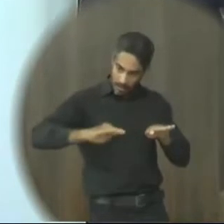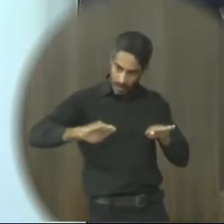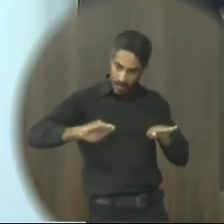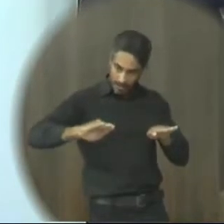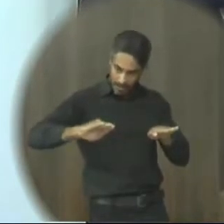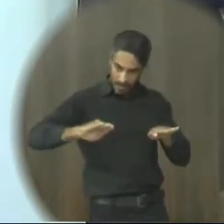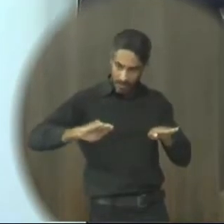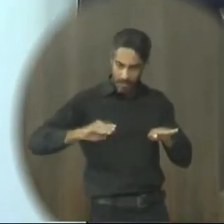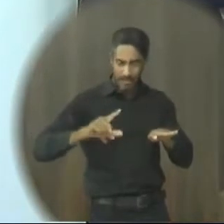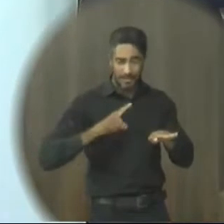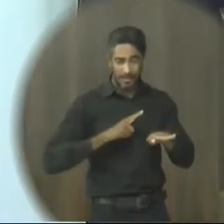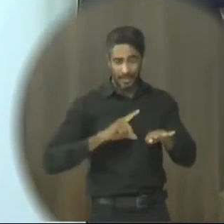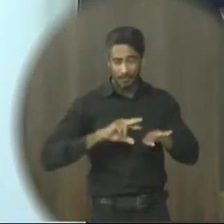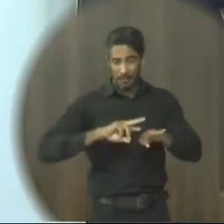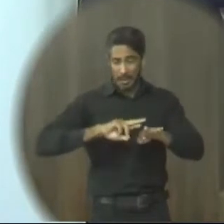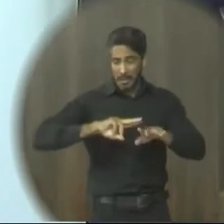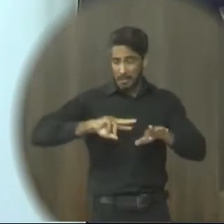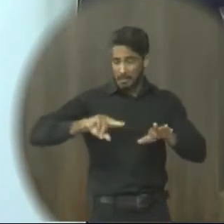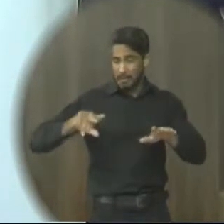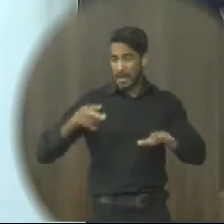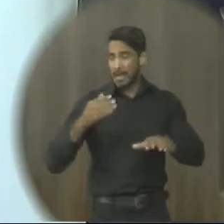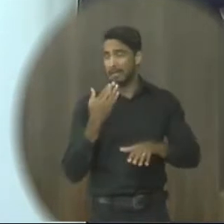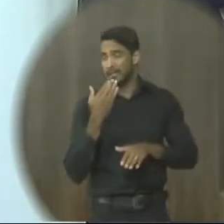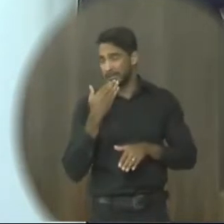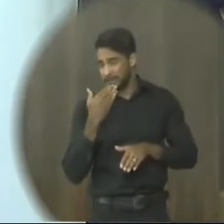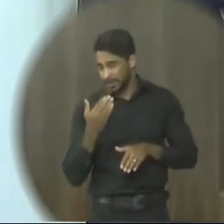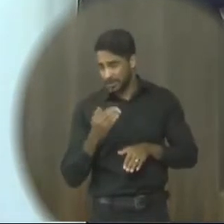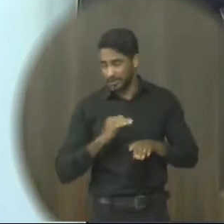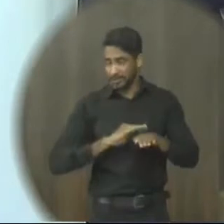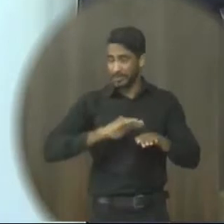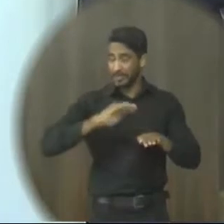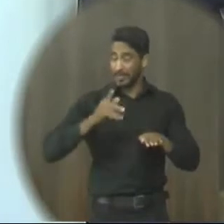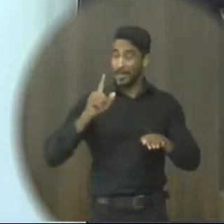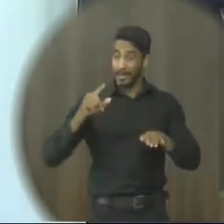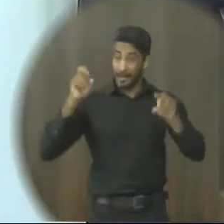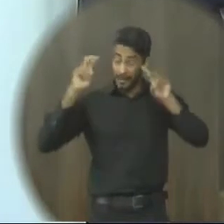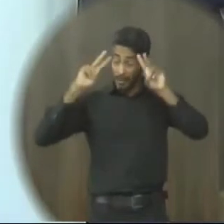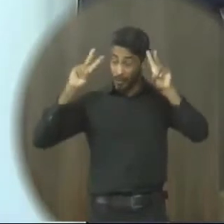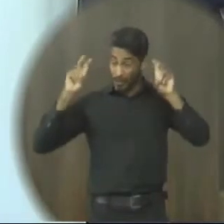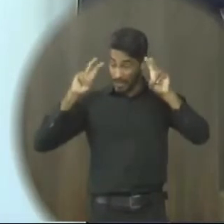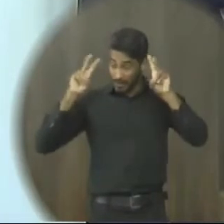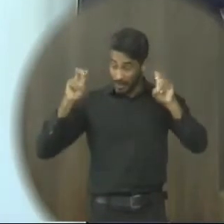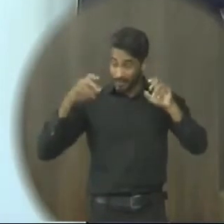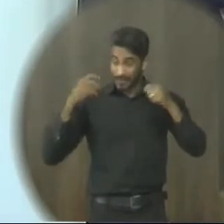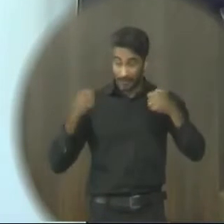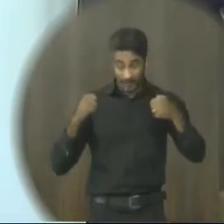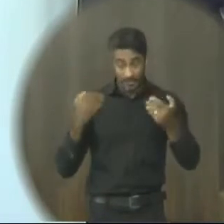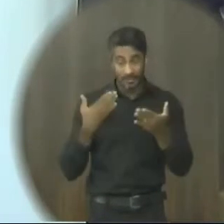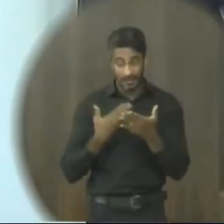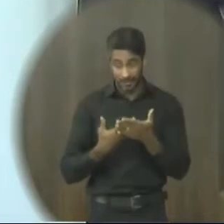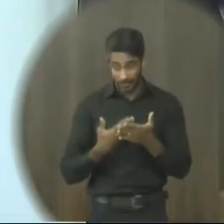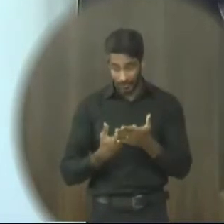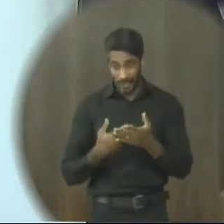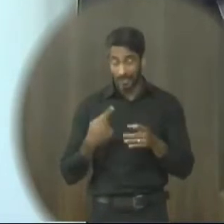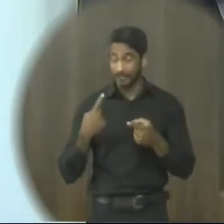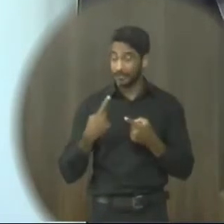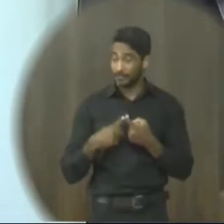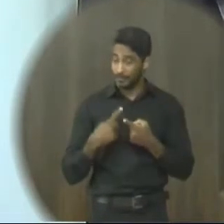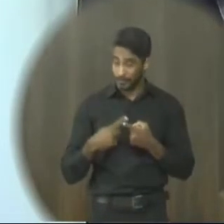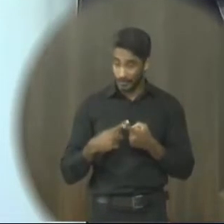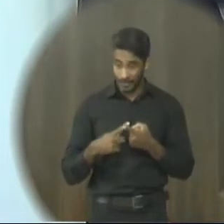tem diversas solicitações. Quebra-mola é um assunto que tem que ser bem estudado, porque